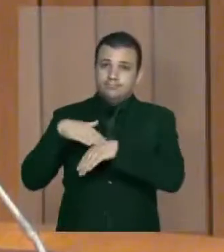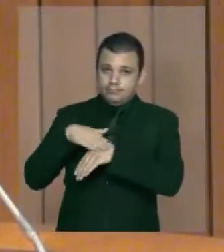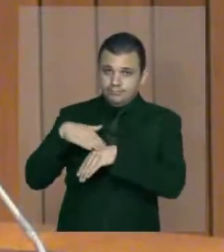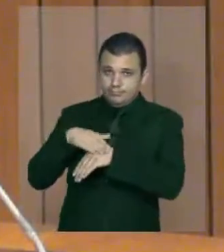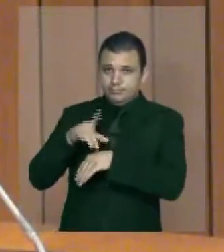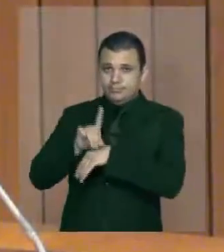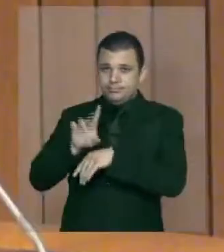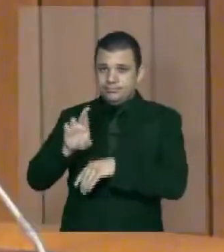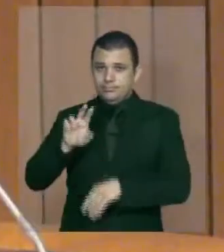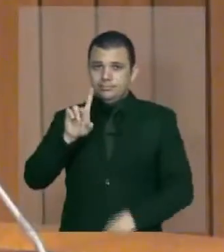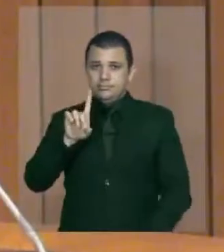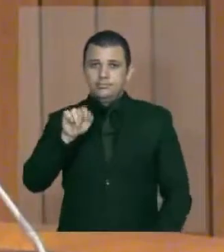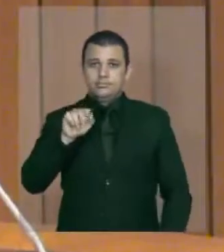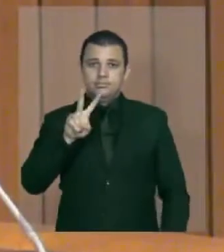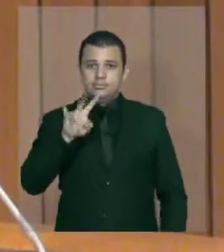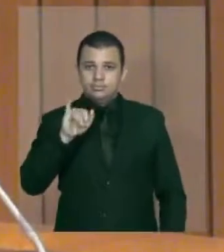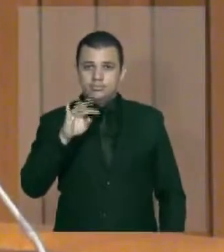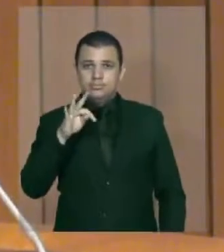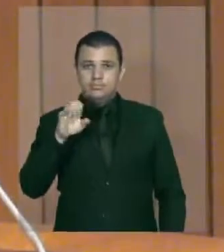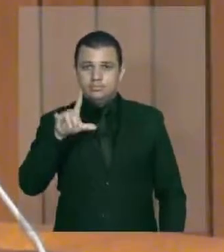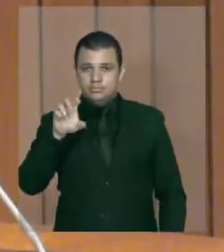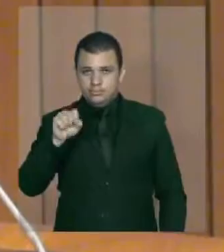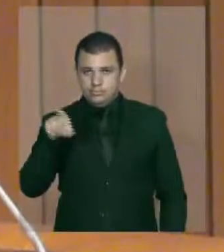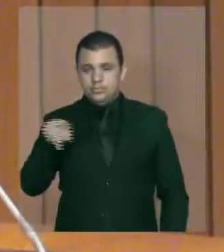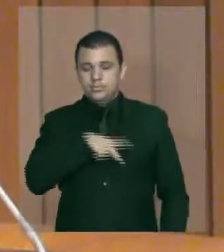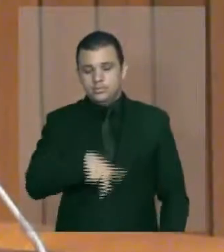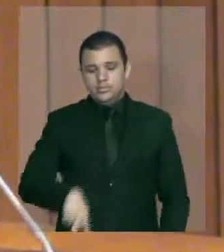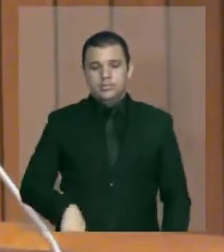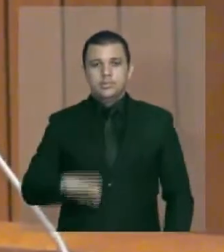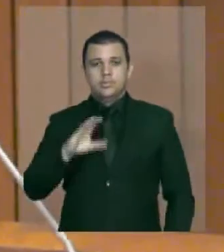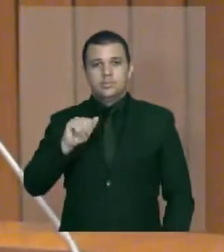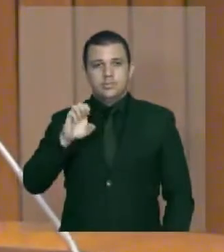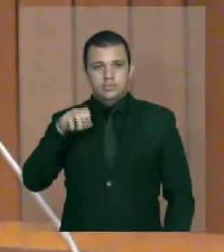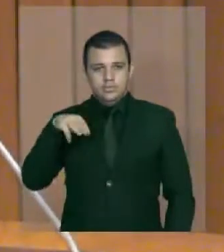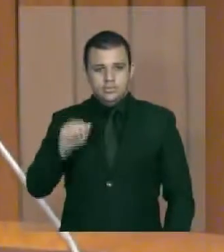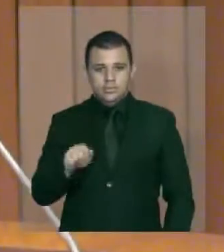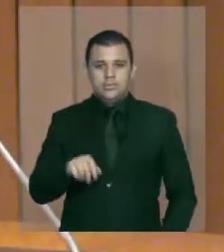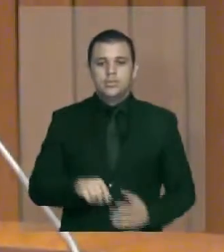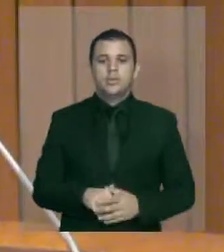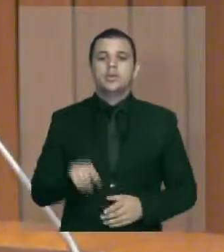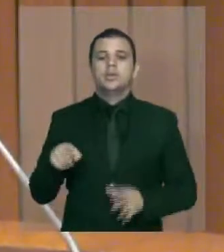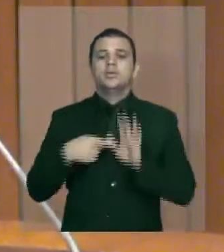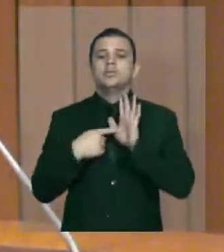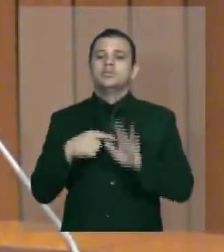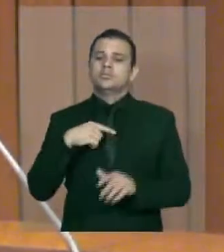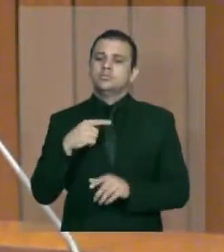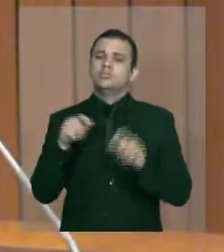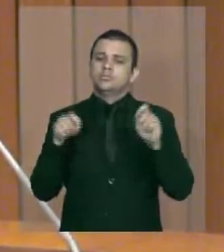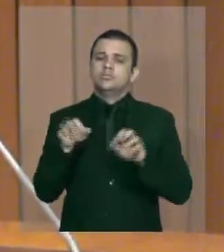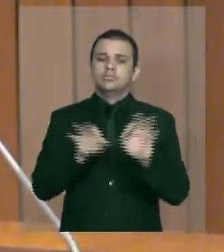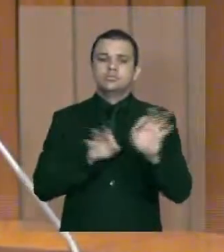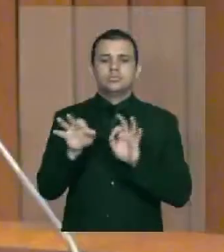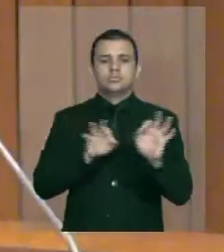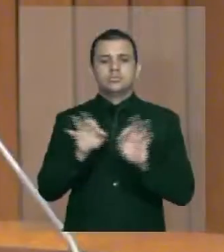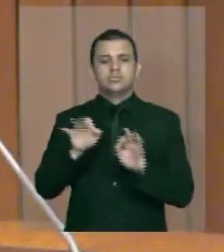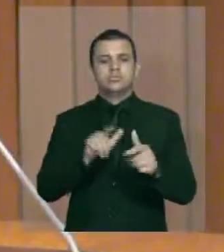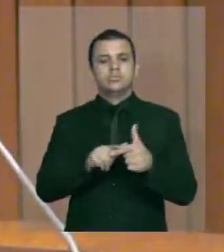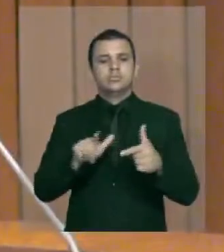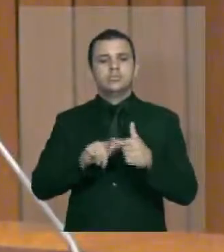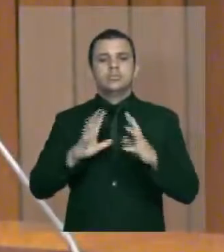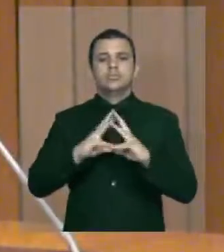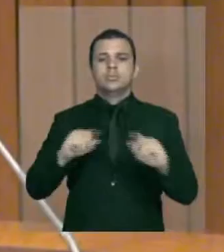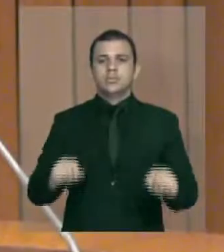Davi Teles, presidente da CAEMA, me mostrou no sentido de que se possa resolver, num curto prazo de tempo,